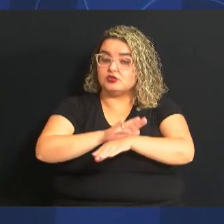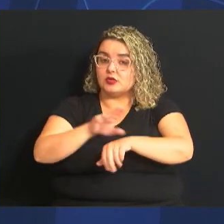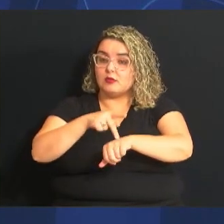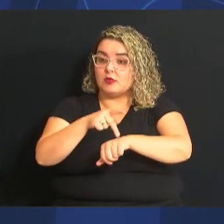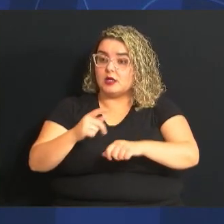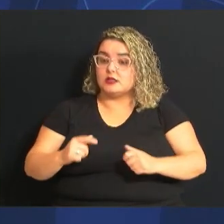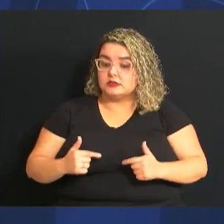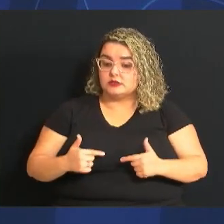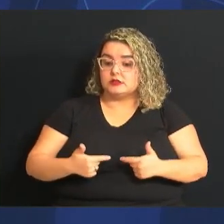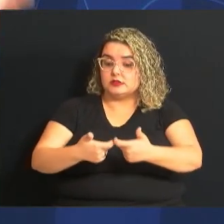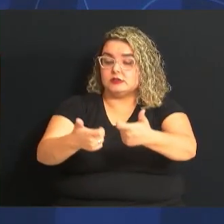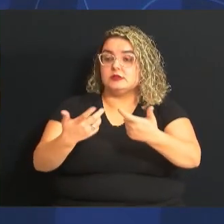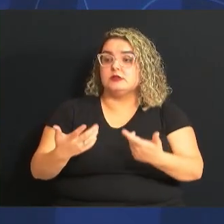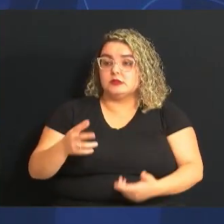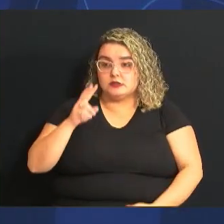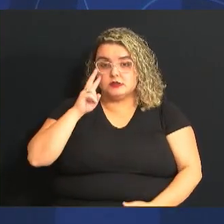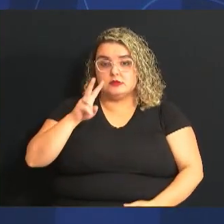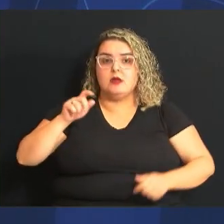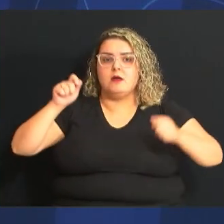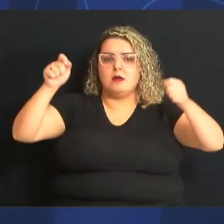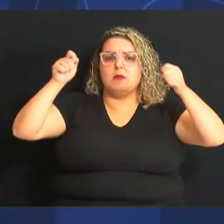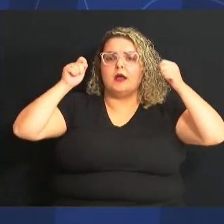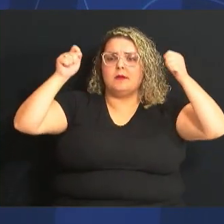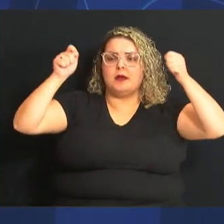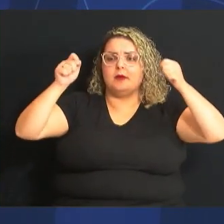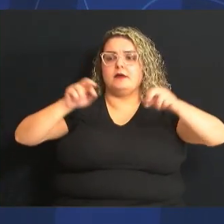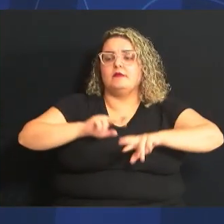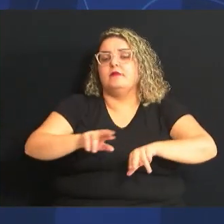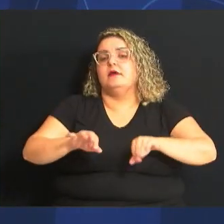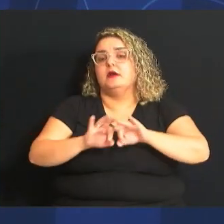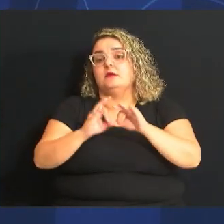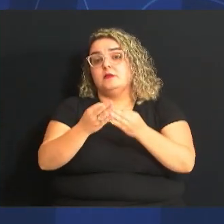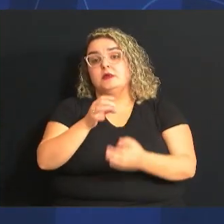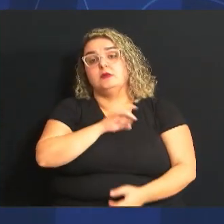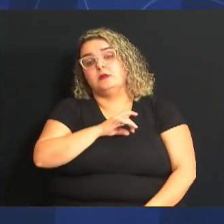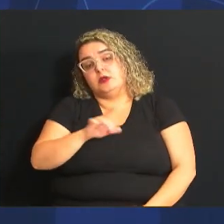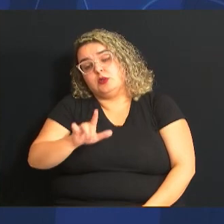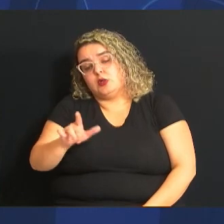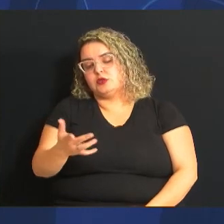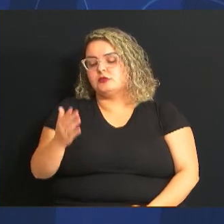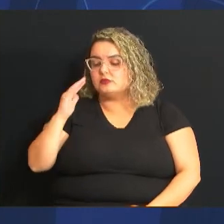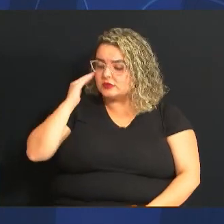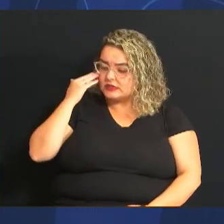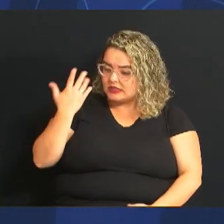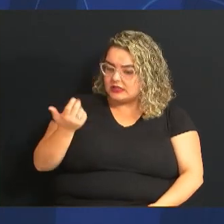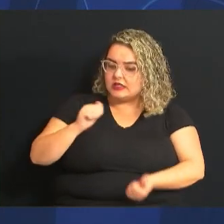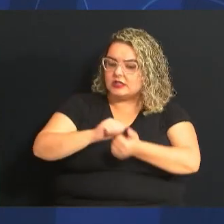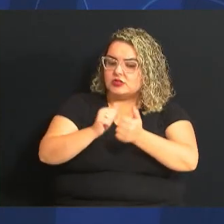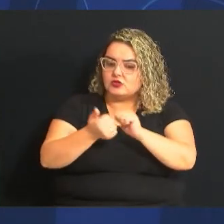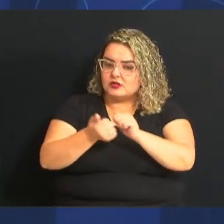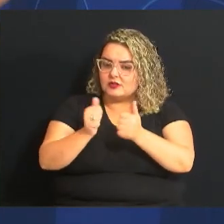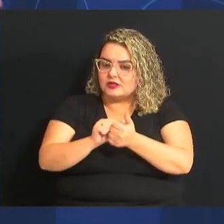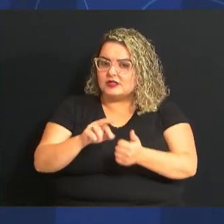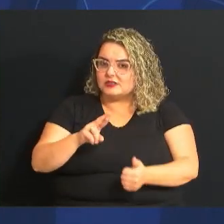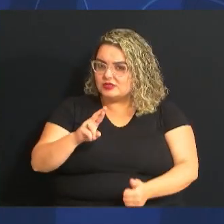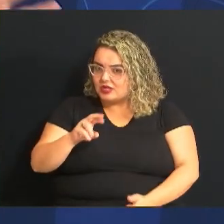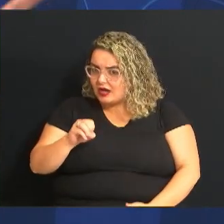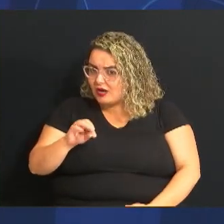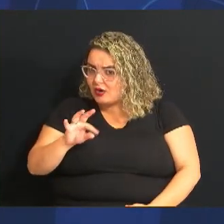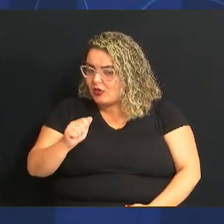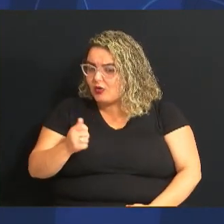em formação de professores é fundamental, né? Mas aquela formação, não que chega falando assim,